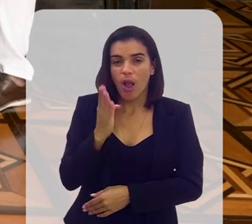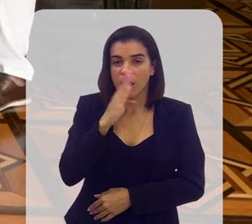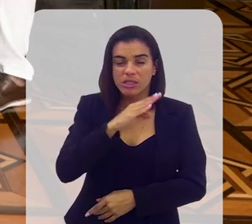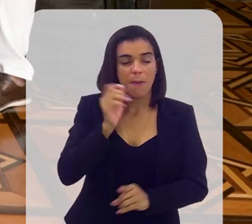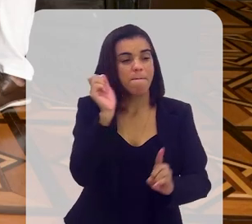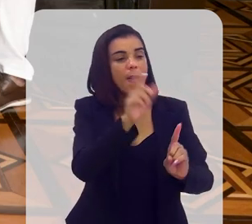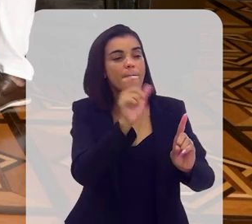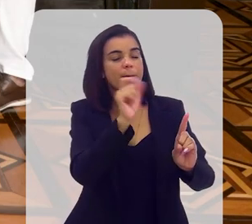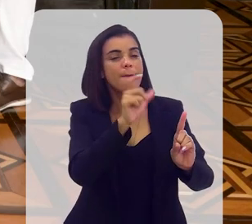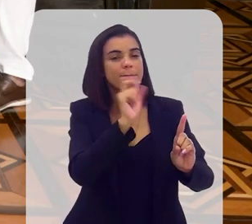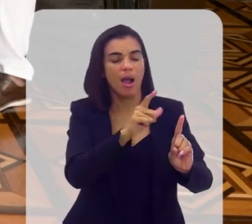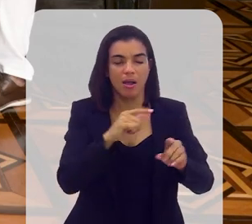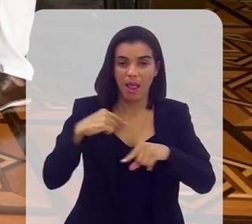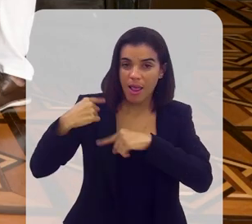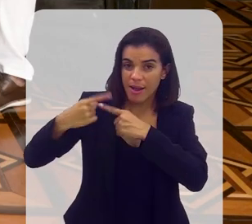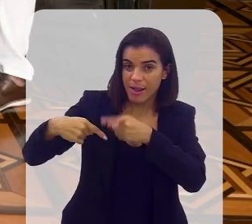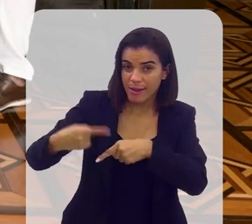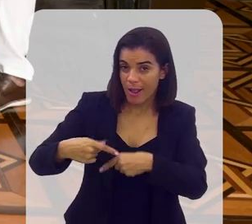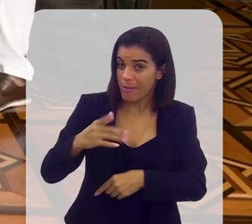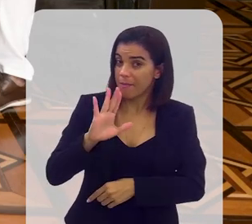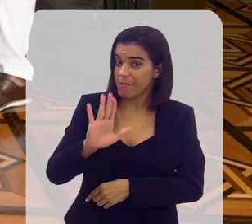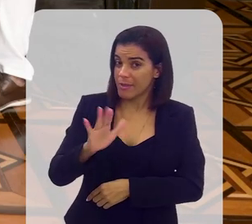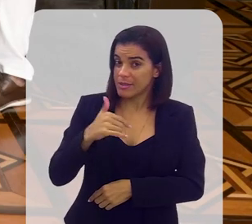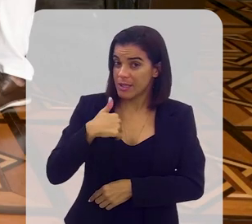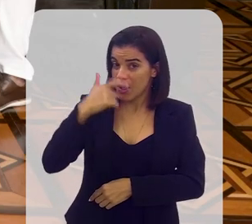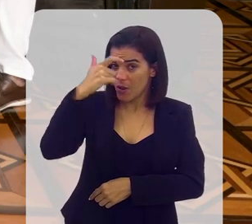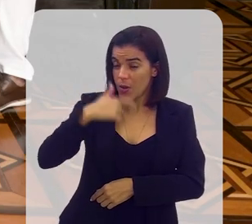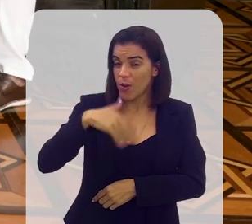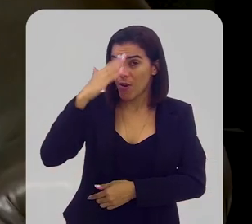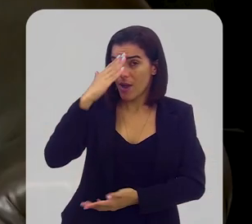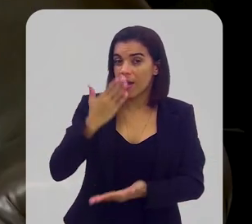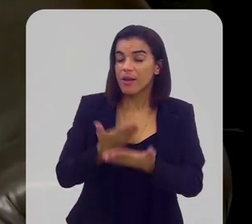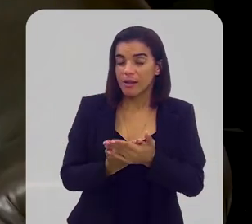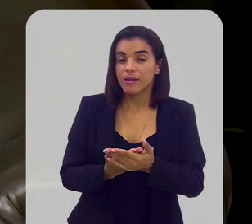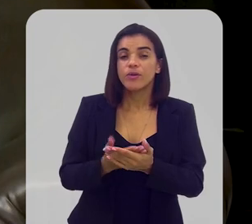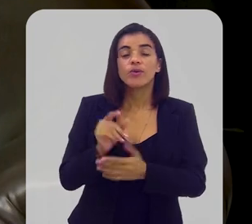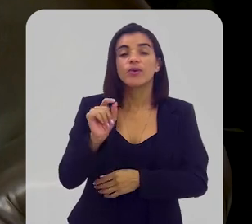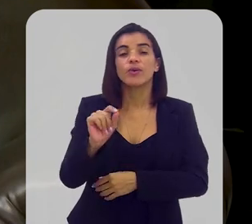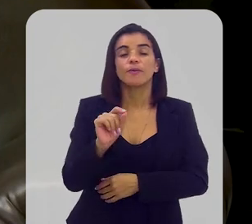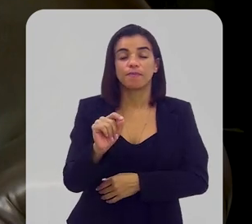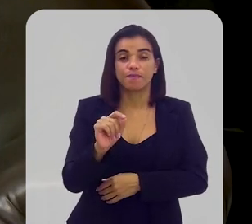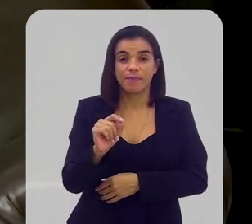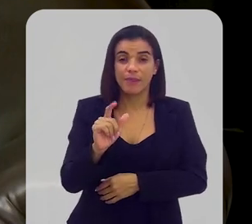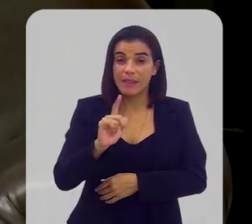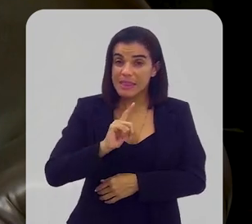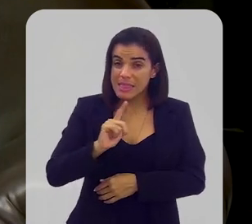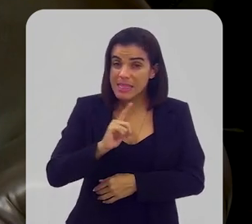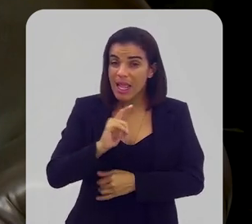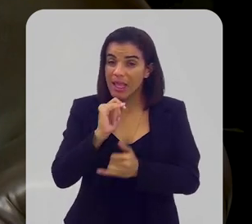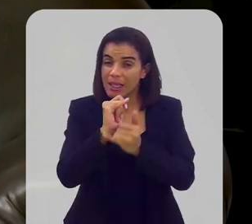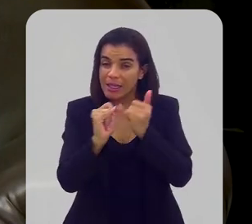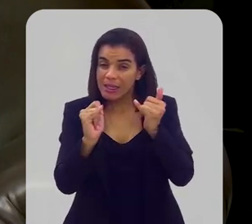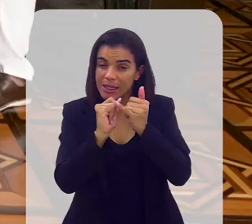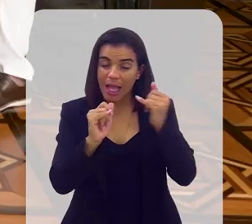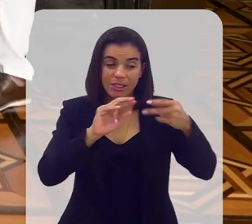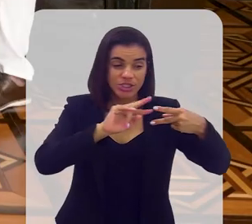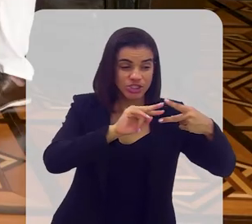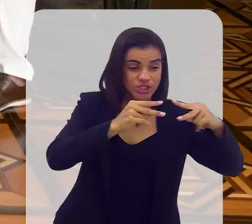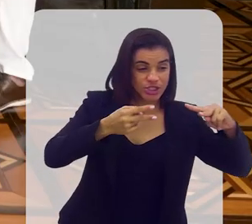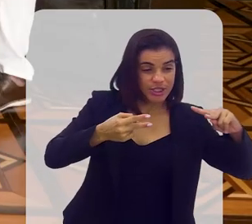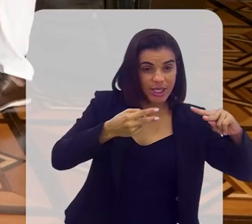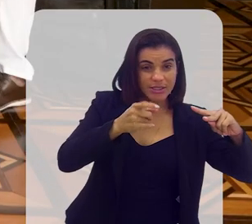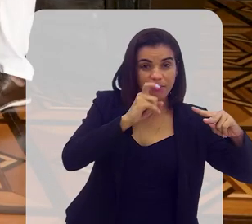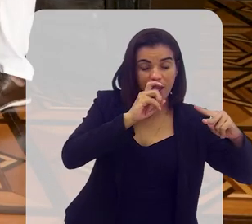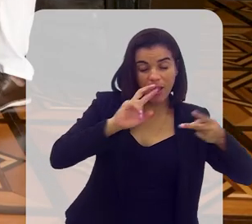maldição hereditária. Mas eu acredito, assim como o arminismo, em que você tem traços da genética dos